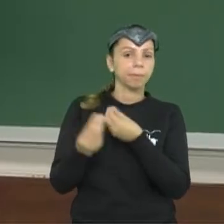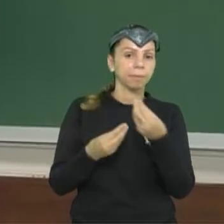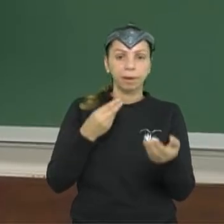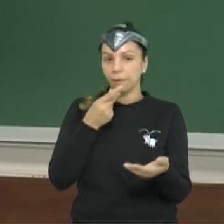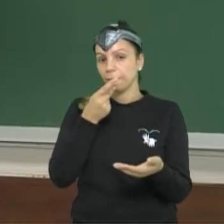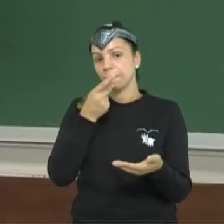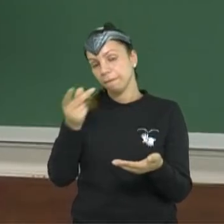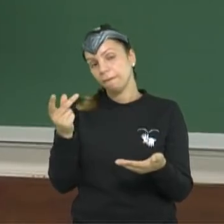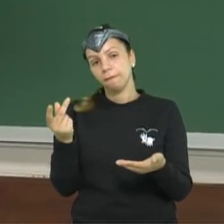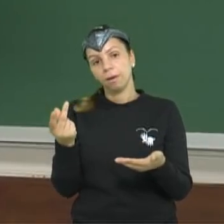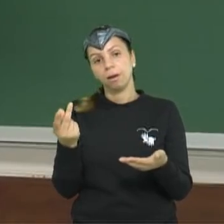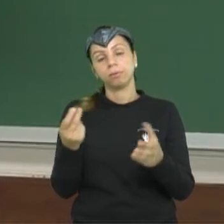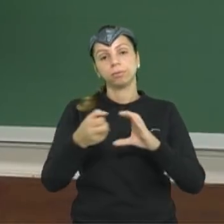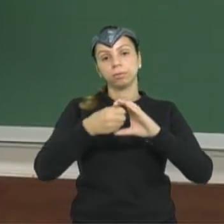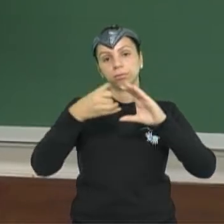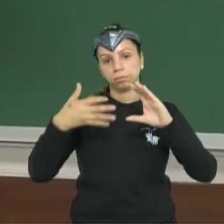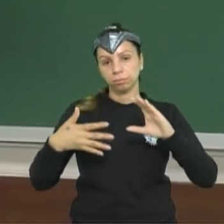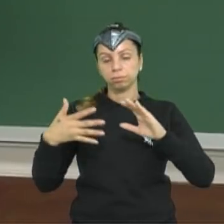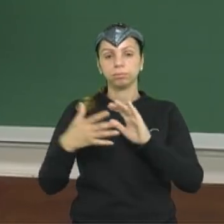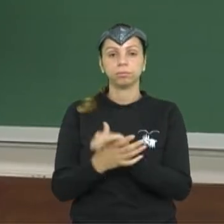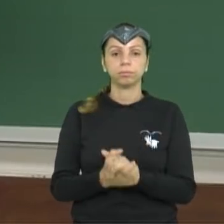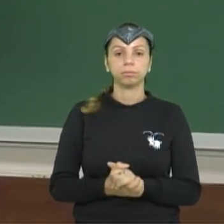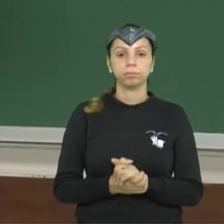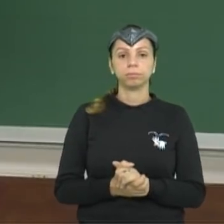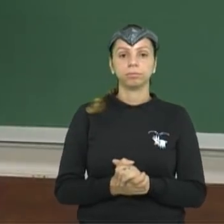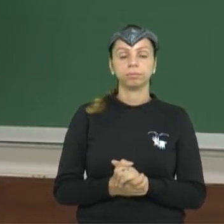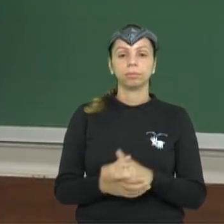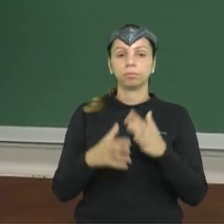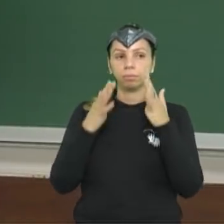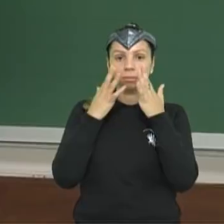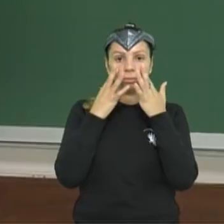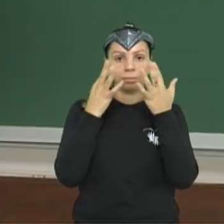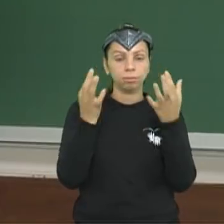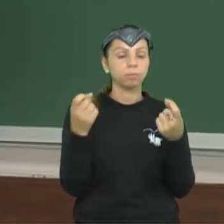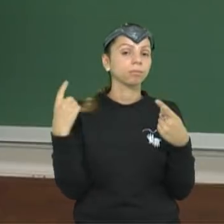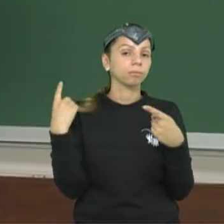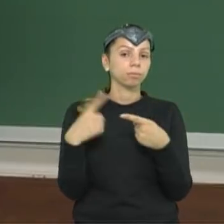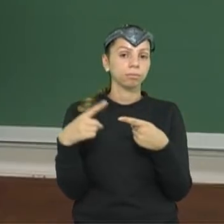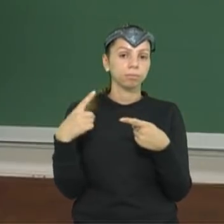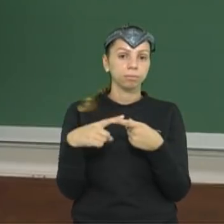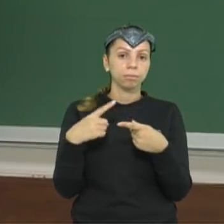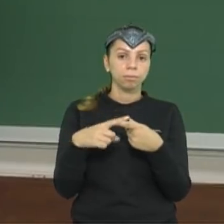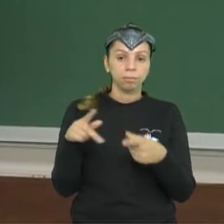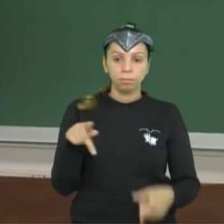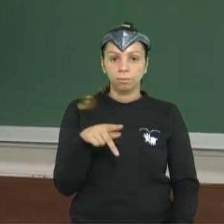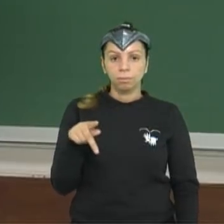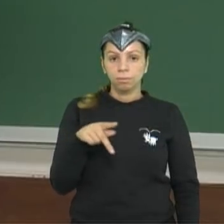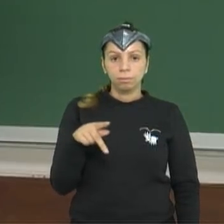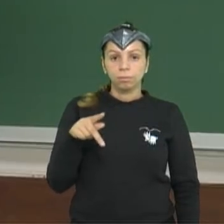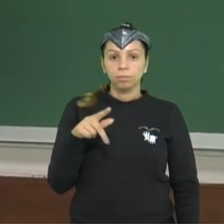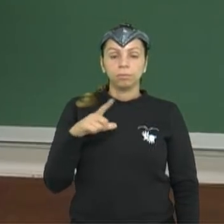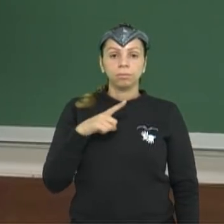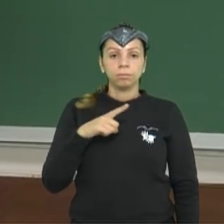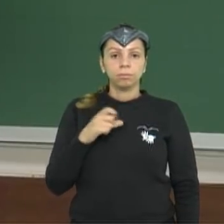essa característica em inglês. Então vamos prestar atenção, porque aqui a teacher trouxe